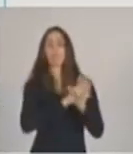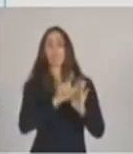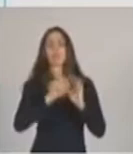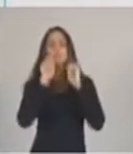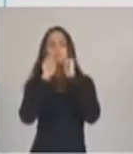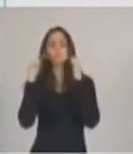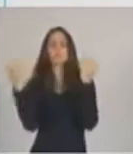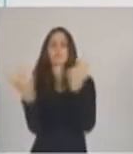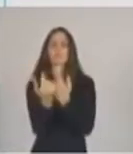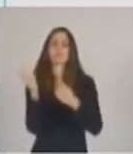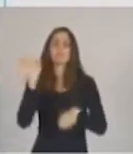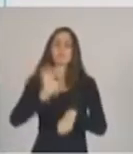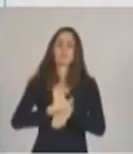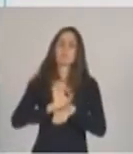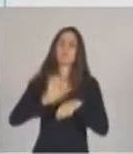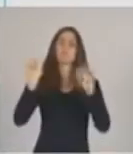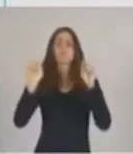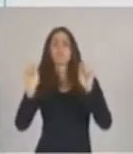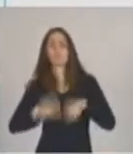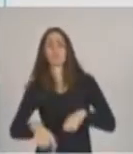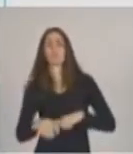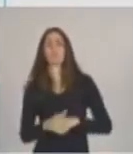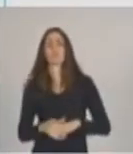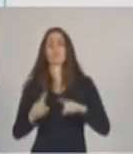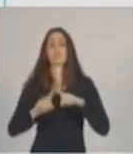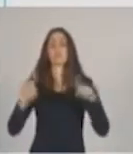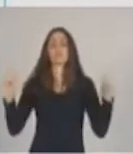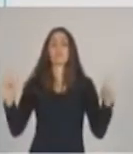Legislativa Estadual, enquanto Casa Legislativa Estadual. Então, aí fica